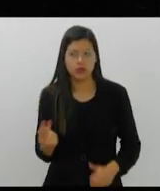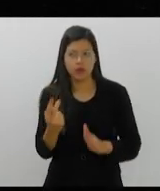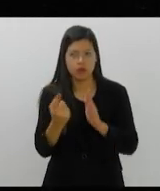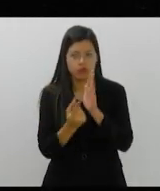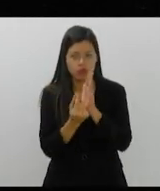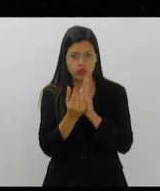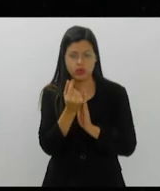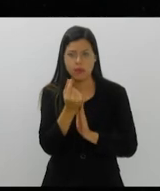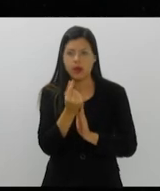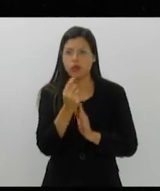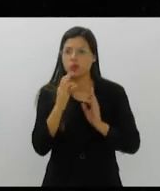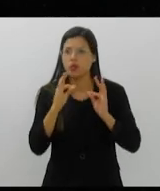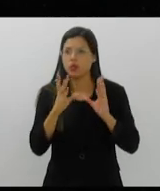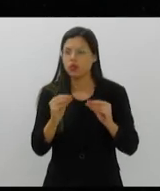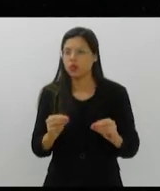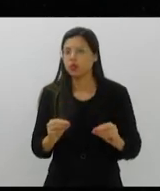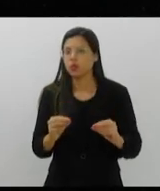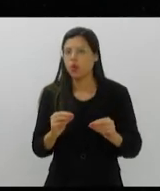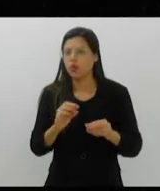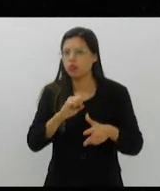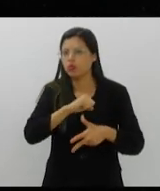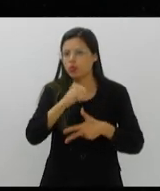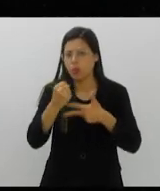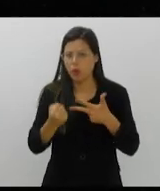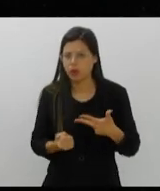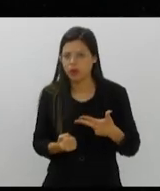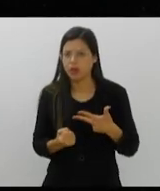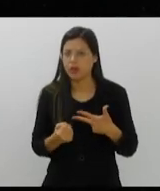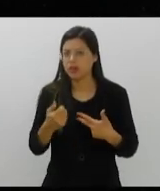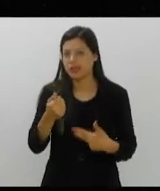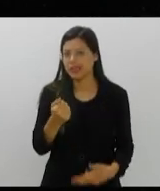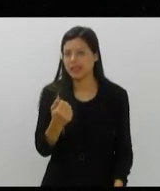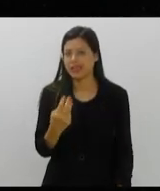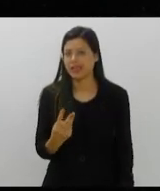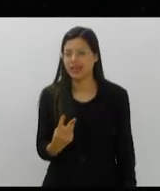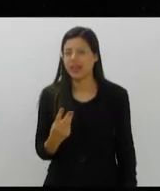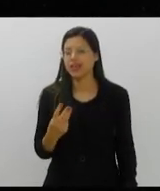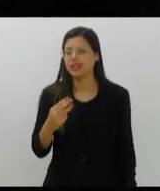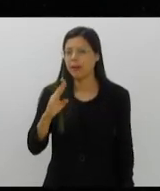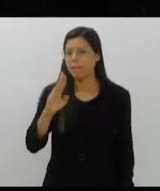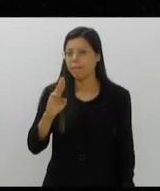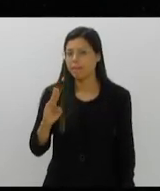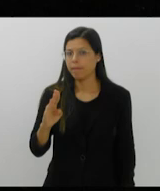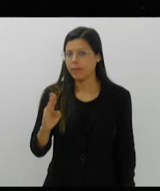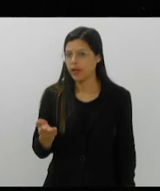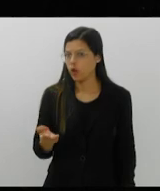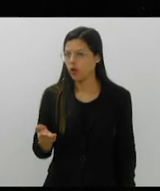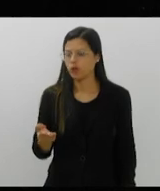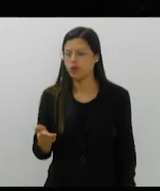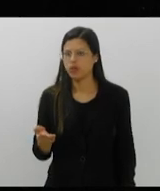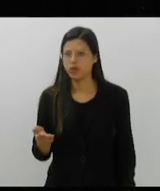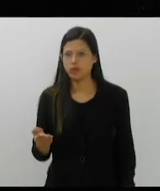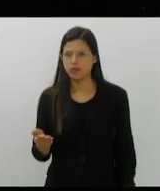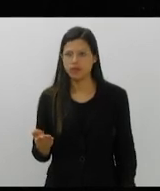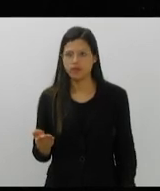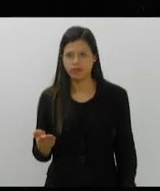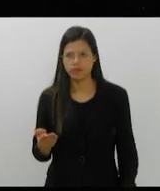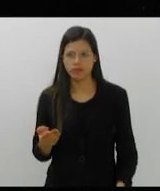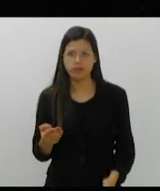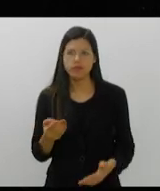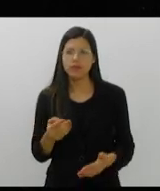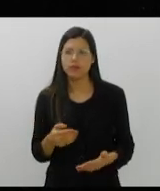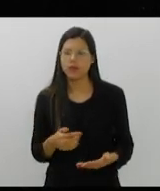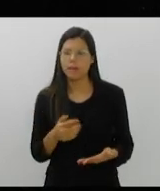os poderes. E desses 13 bilhões, a previsão para pagar o serviço da